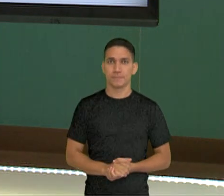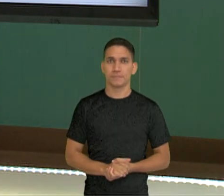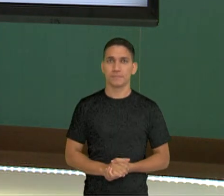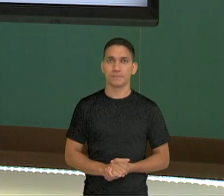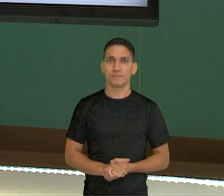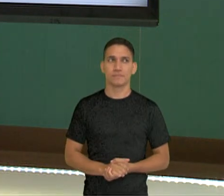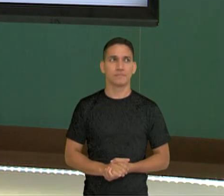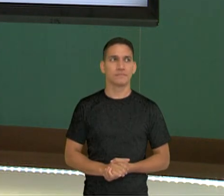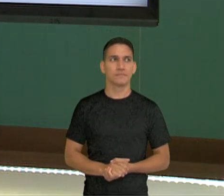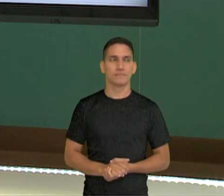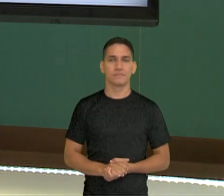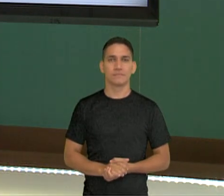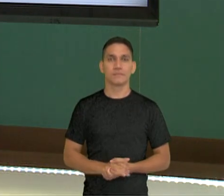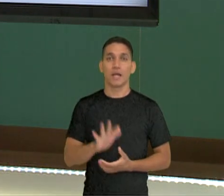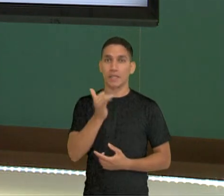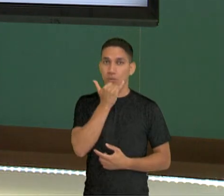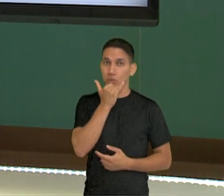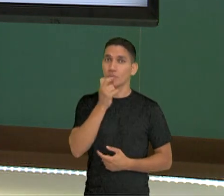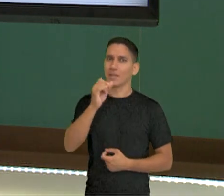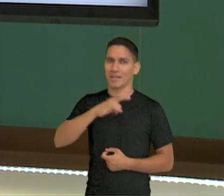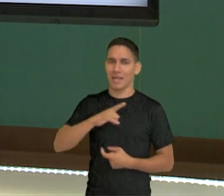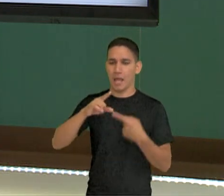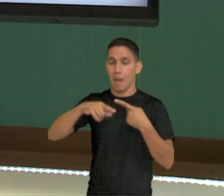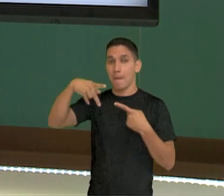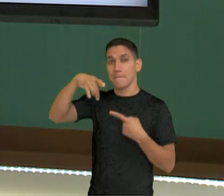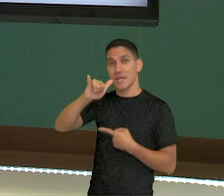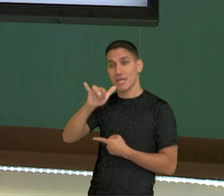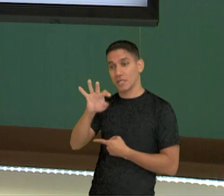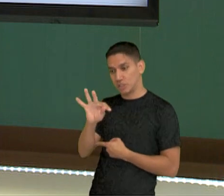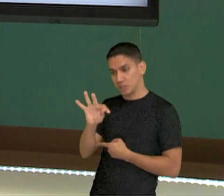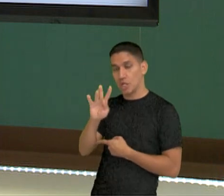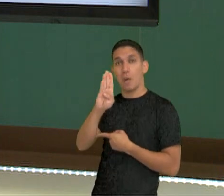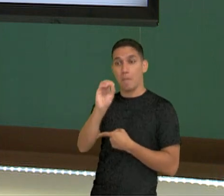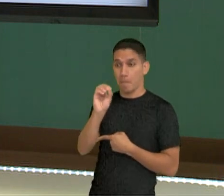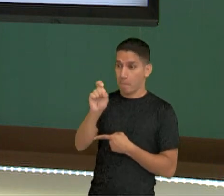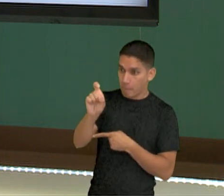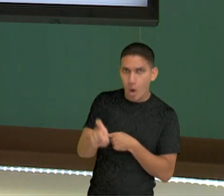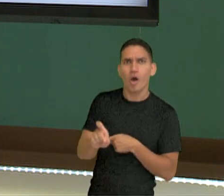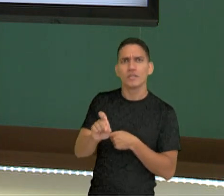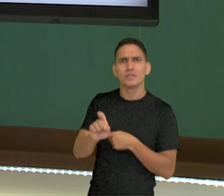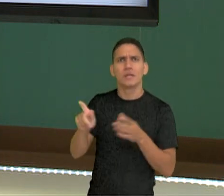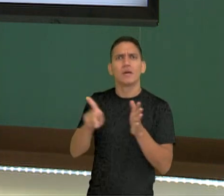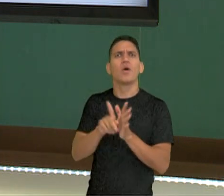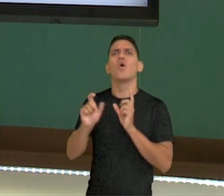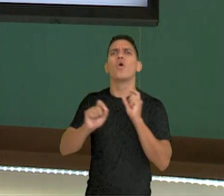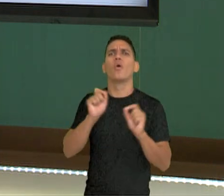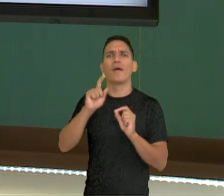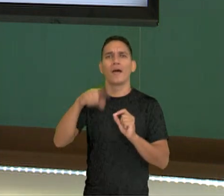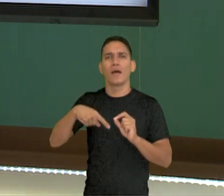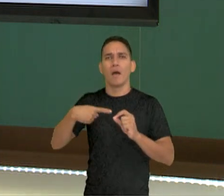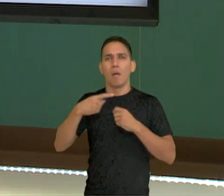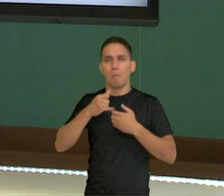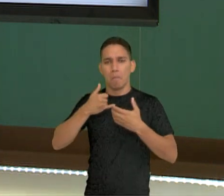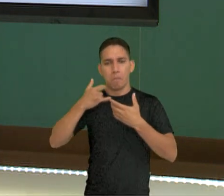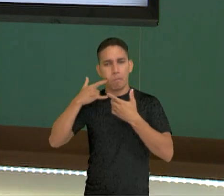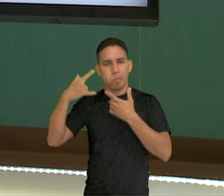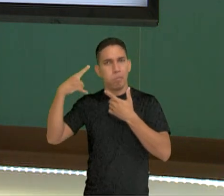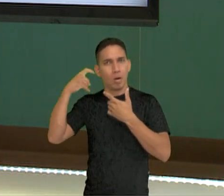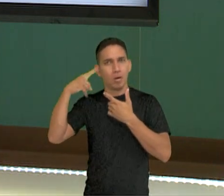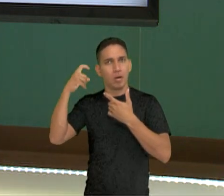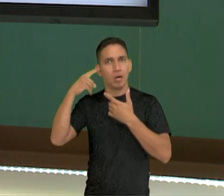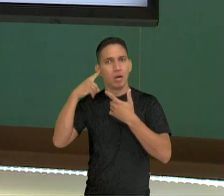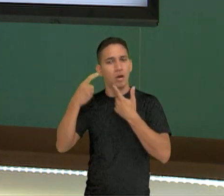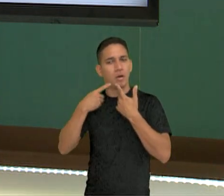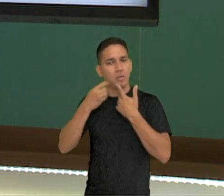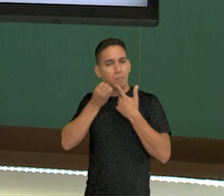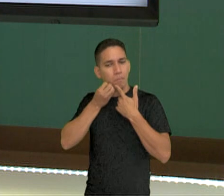perdão nós temos o Pit Box fugiu da memória nós temos do Pit Box que são sons provocados com a